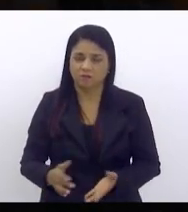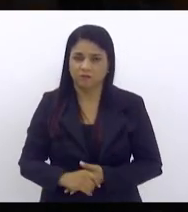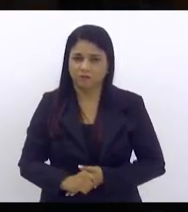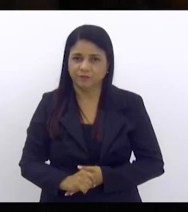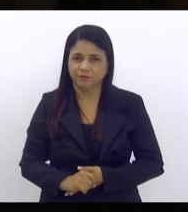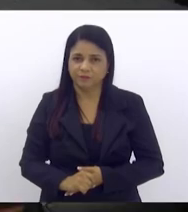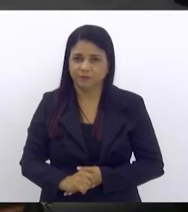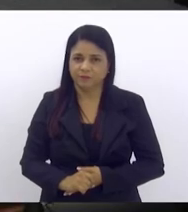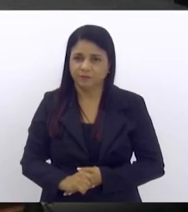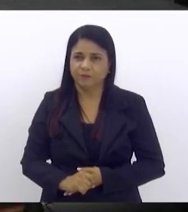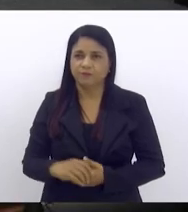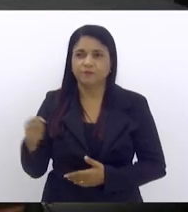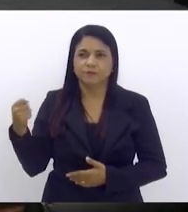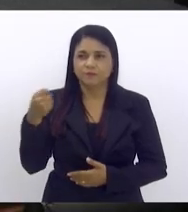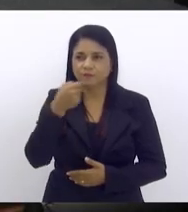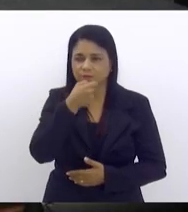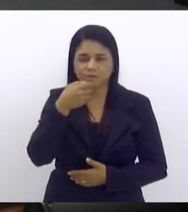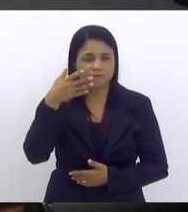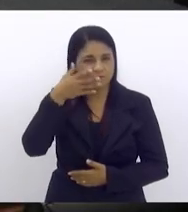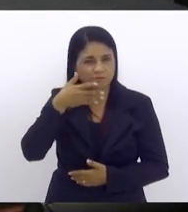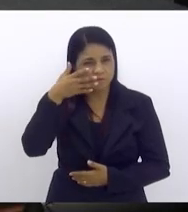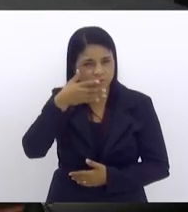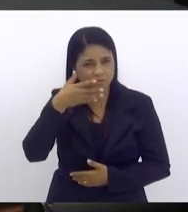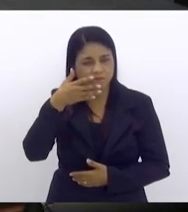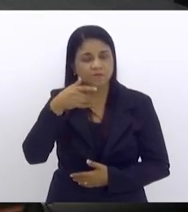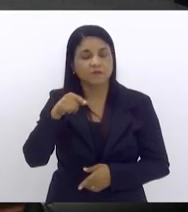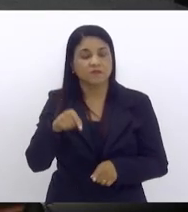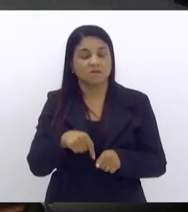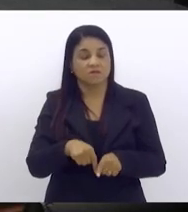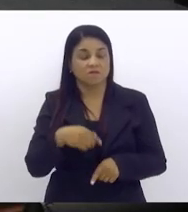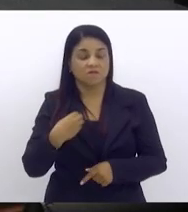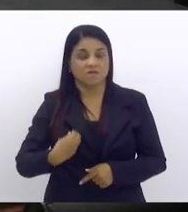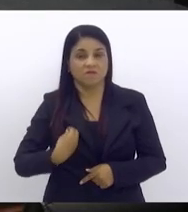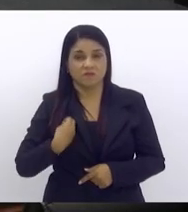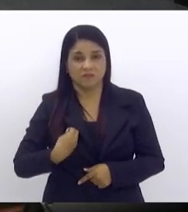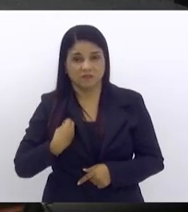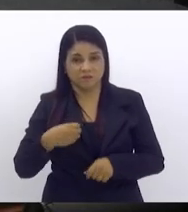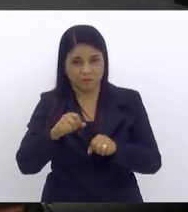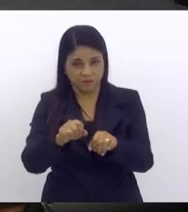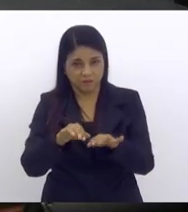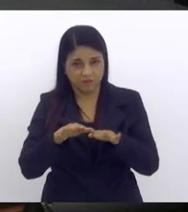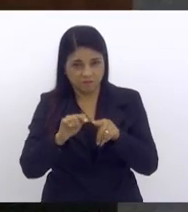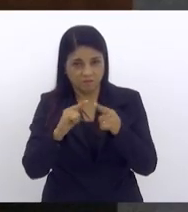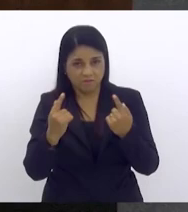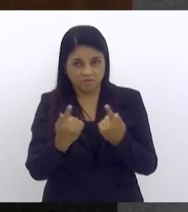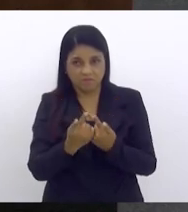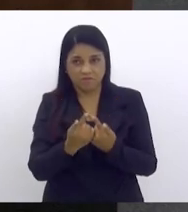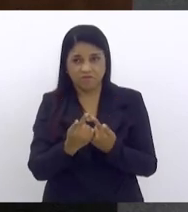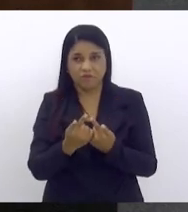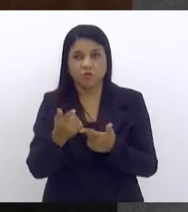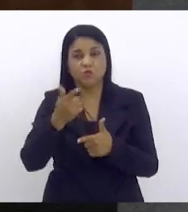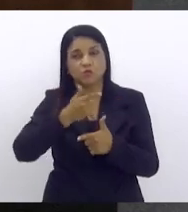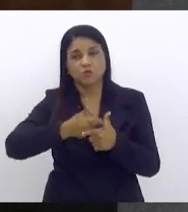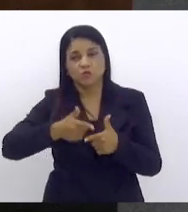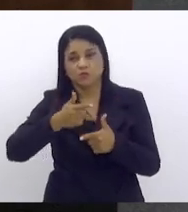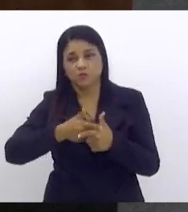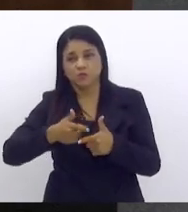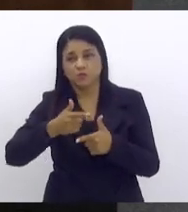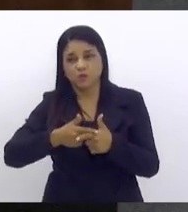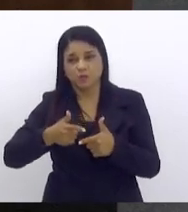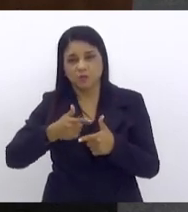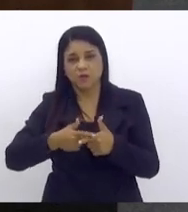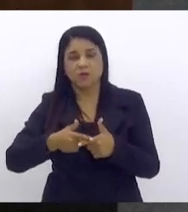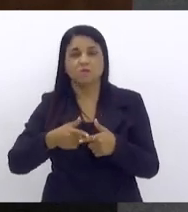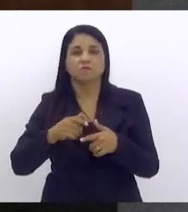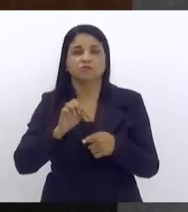Eu agradeço, nobre deputado, a parte. É porque nós vivenciamos aqui na casa toda aquela problemática, né? O Estado de